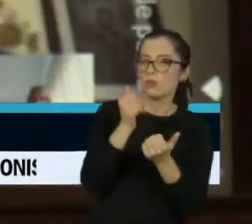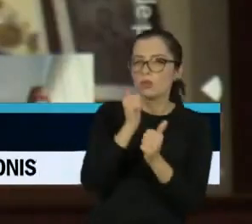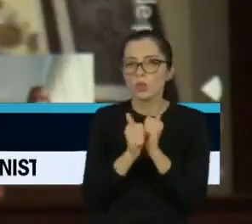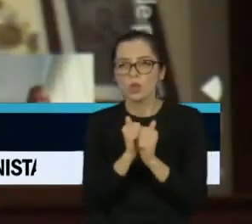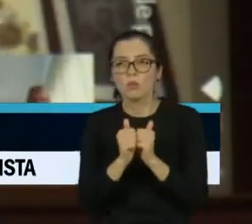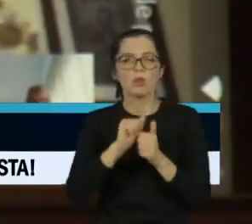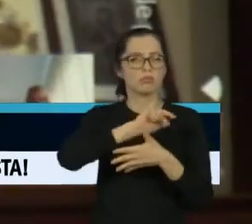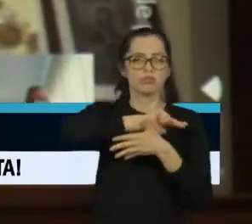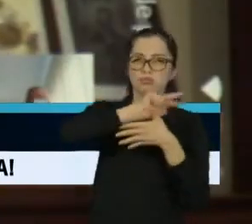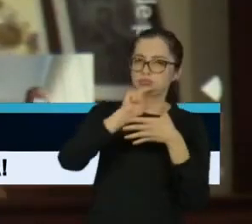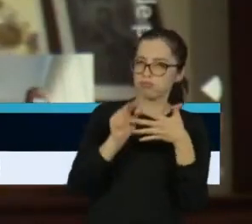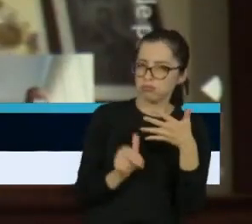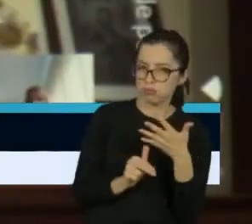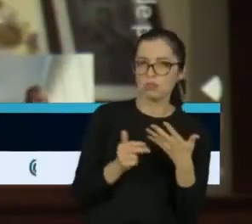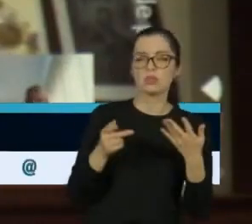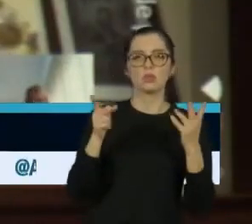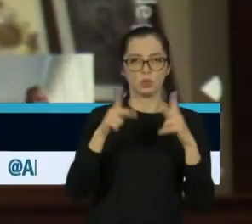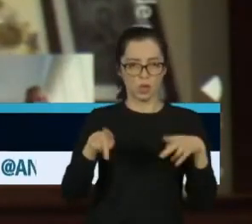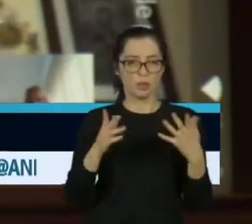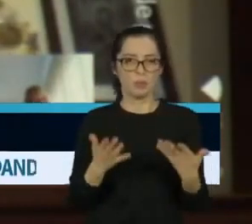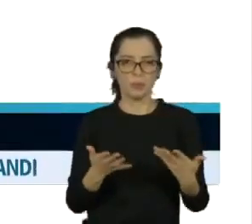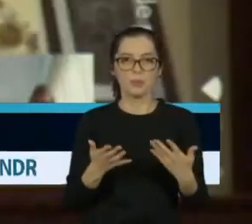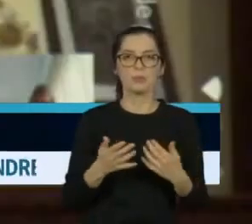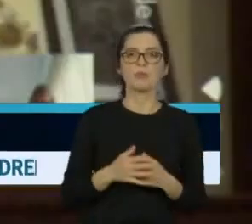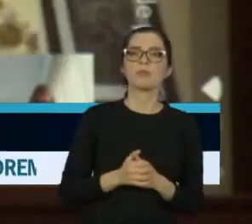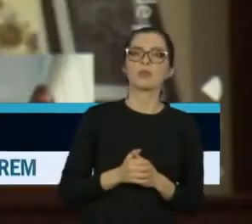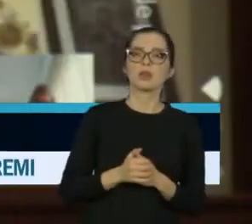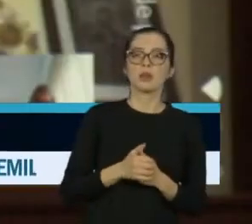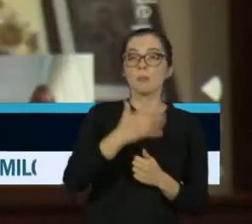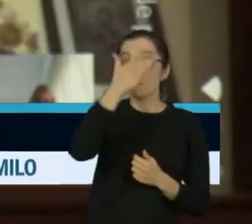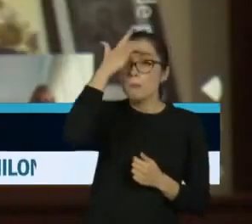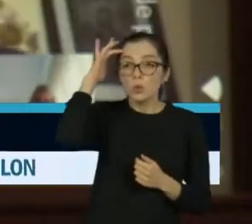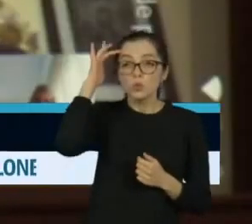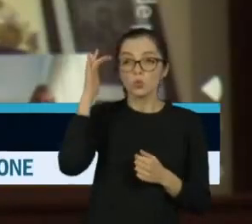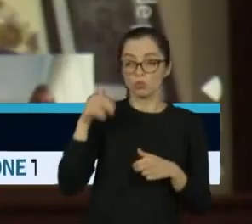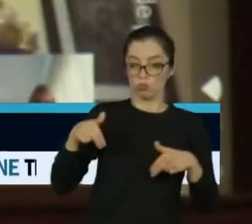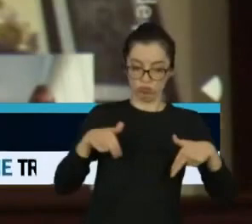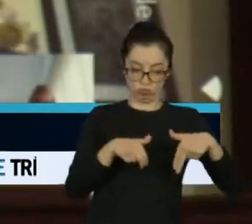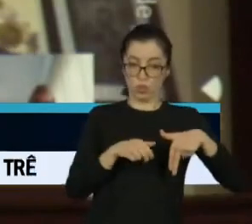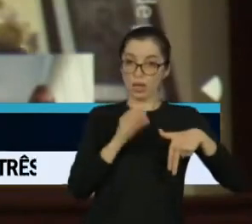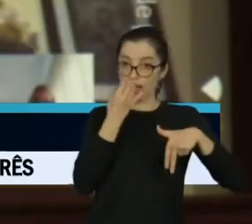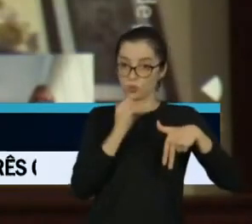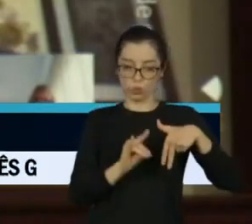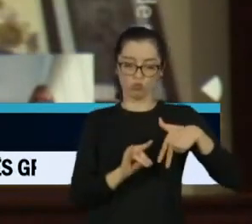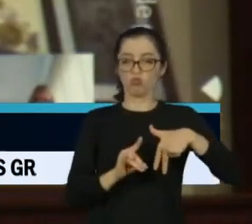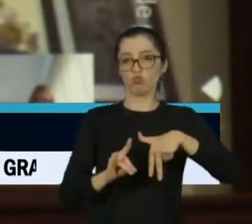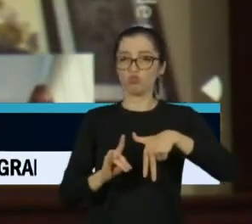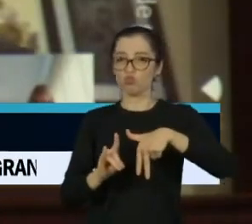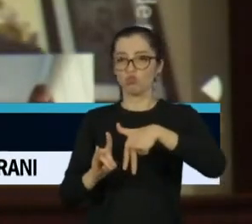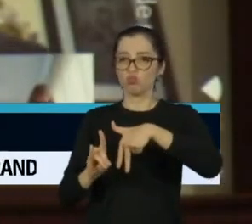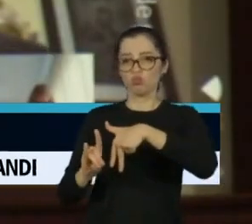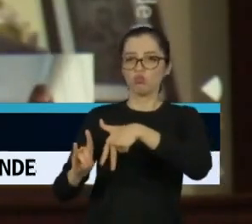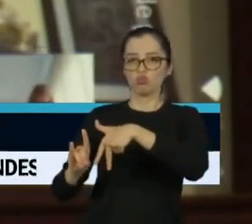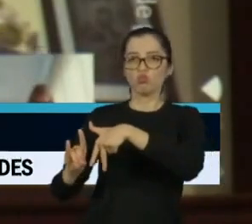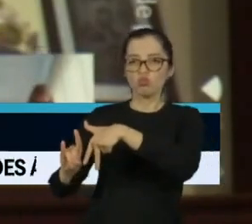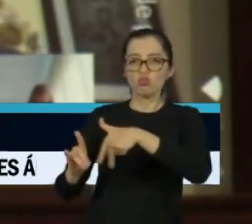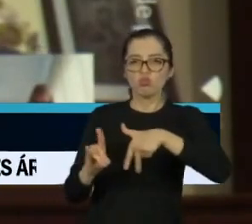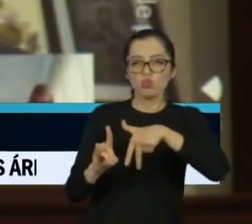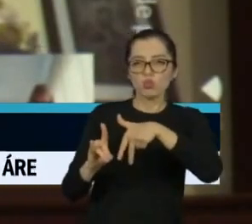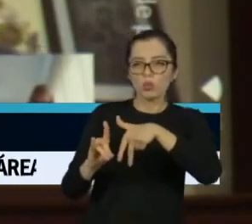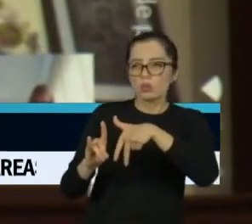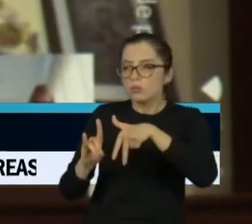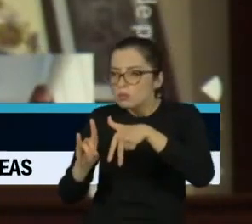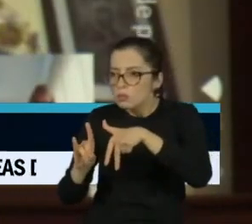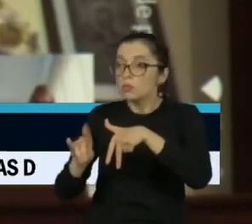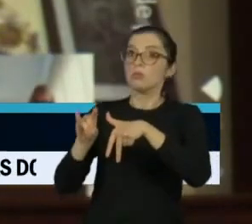estar passando nessa fila com o seu instrutor. No momento em que o cão identificar aquela pessoa, aí vai